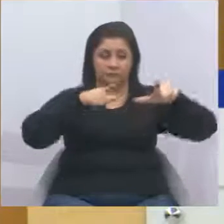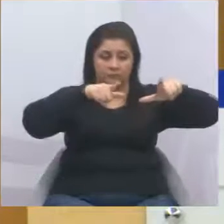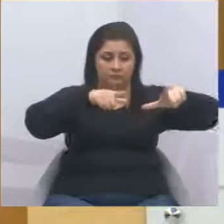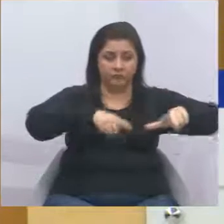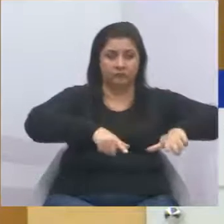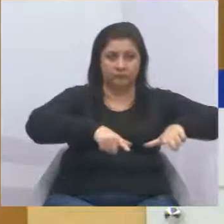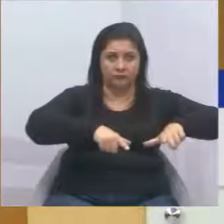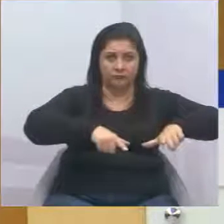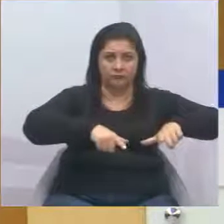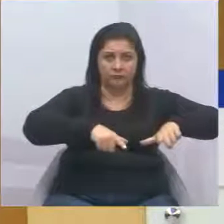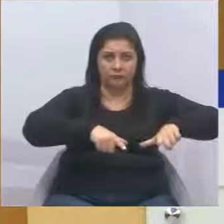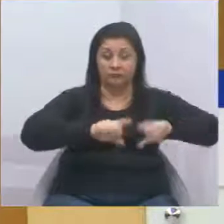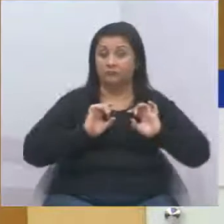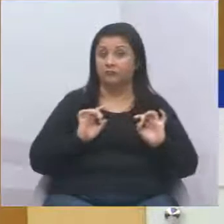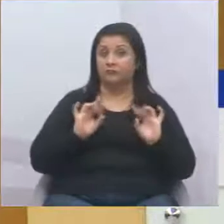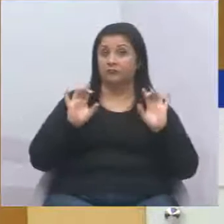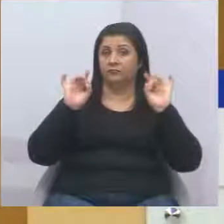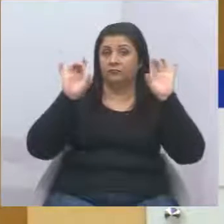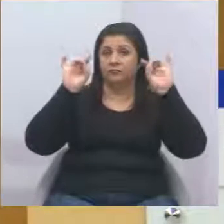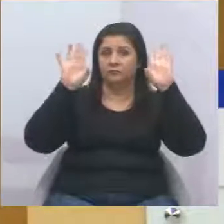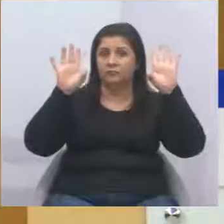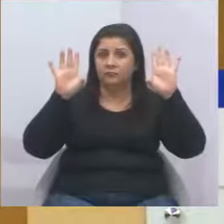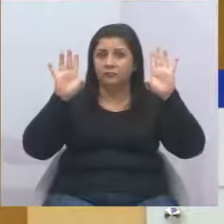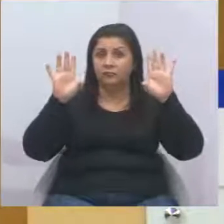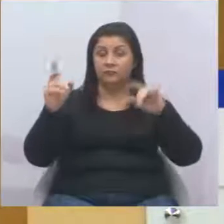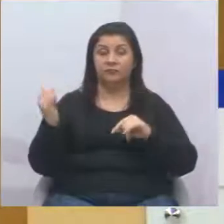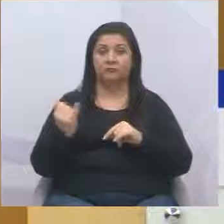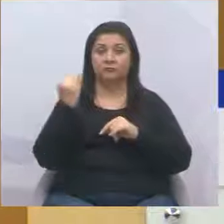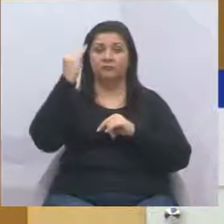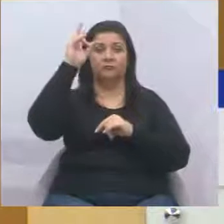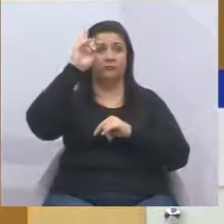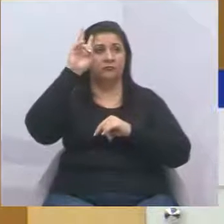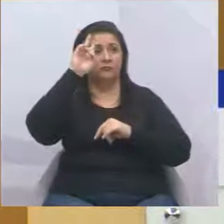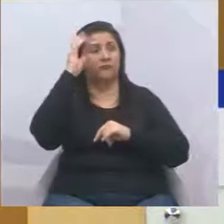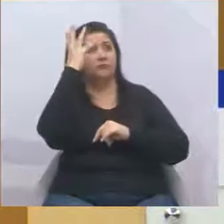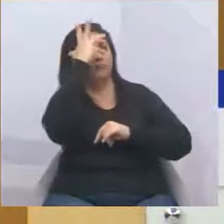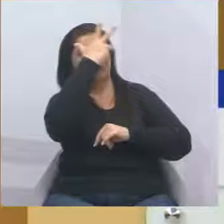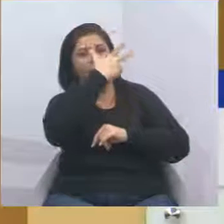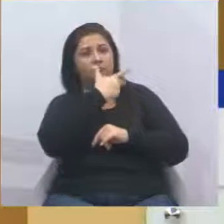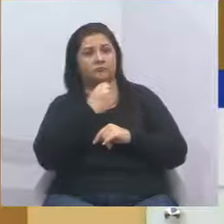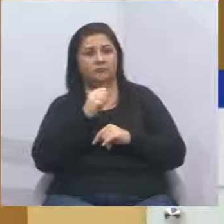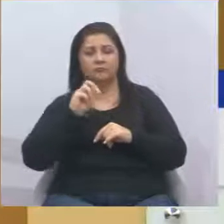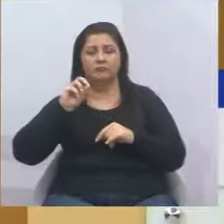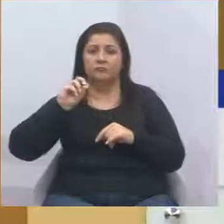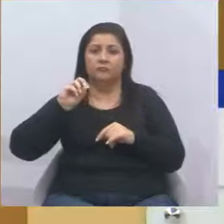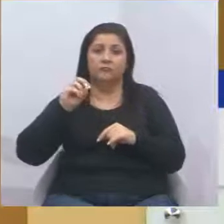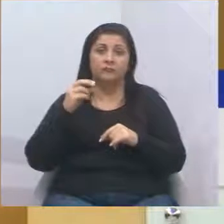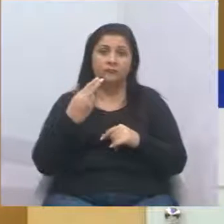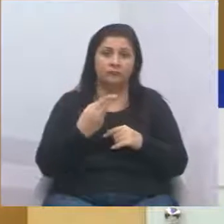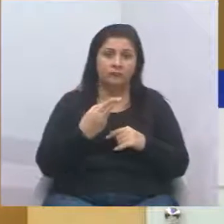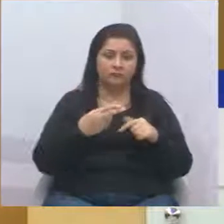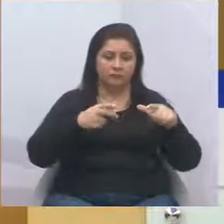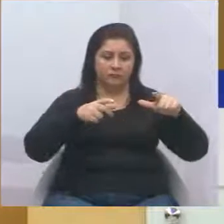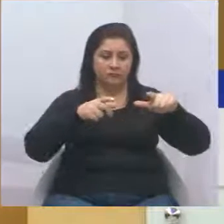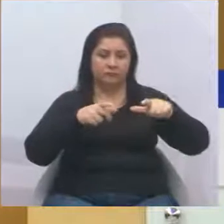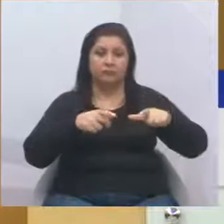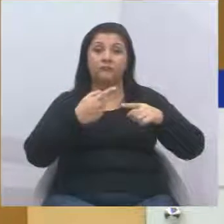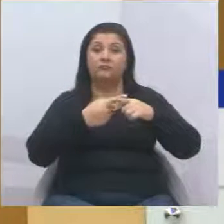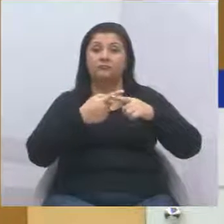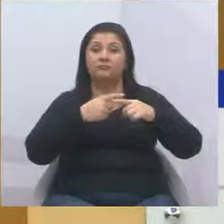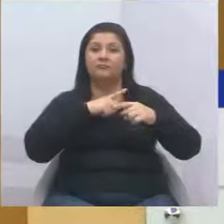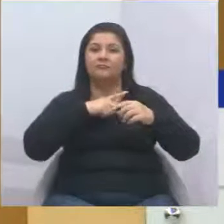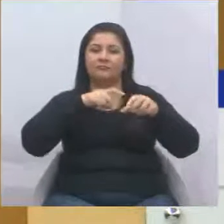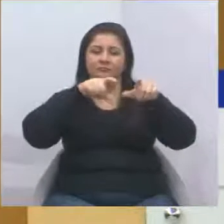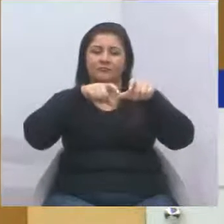localização, raridade, valor histórico, beleza ou condição de porta-semente,